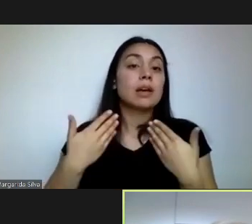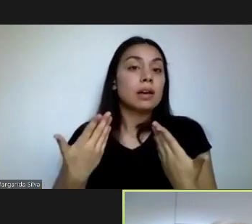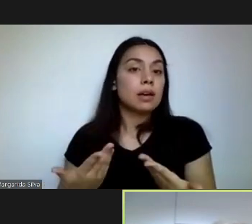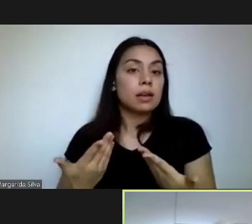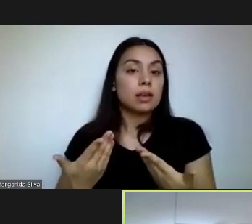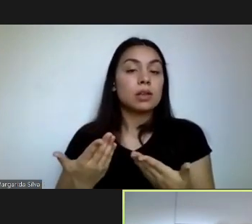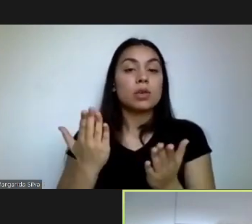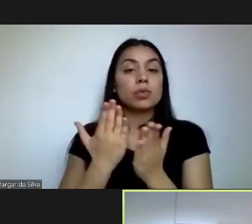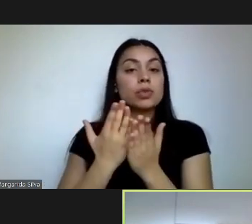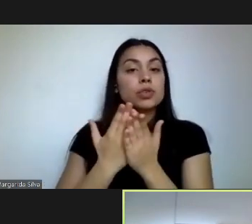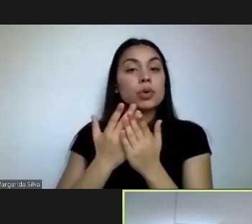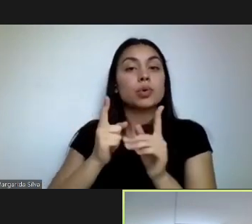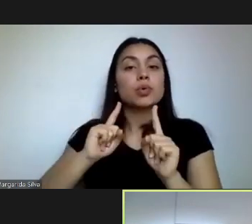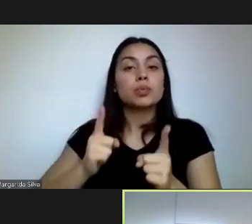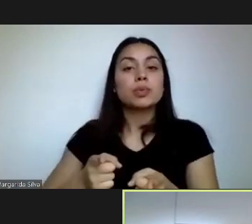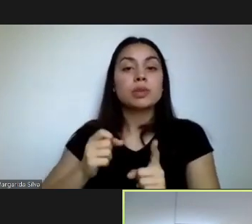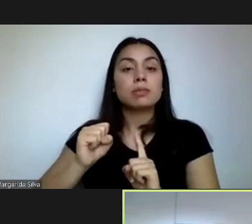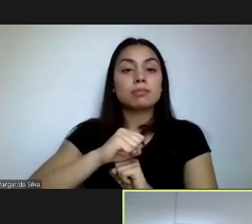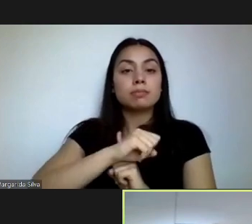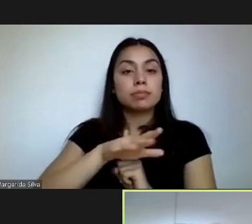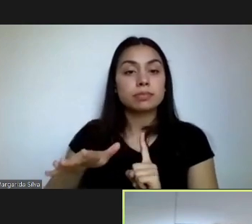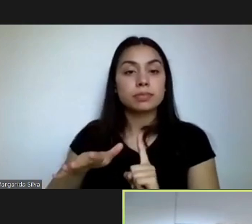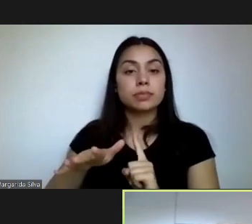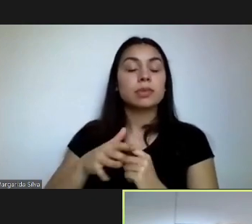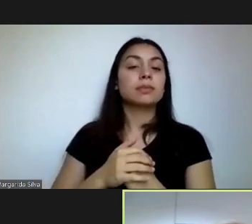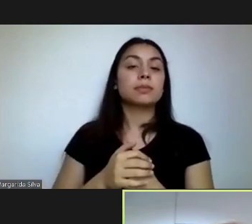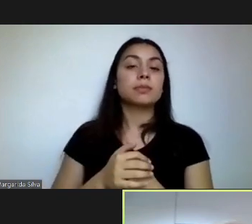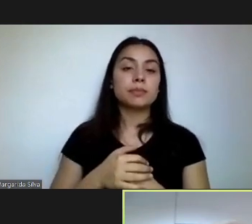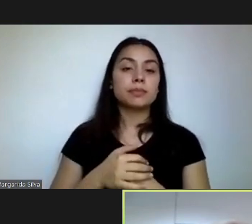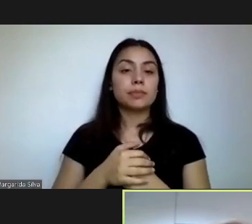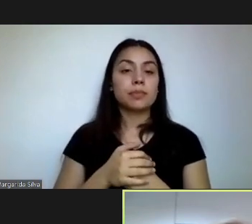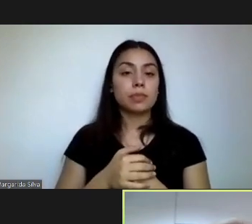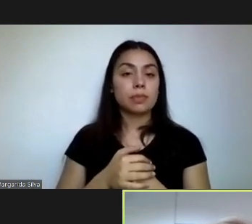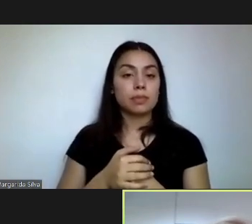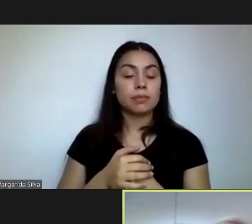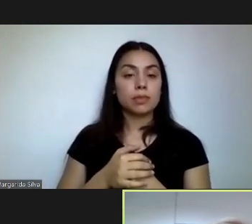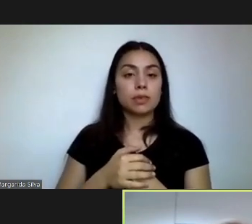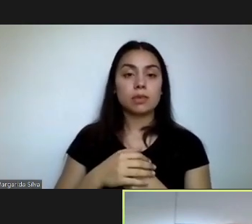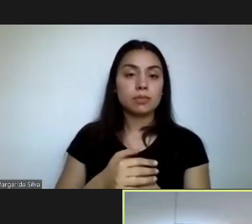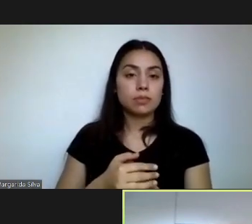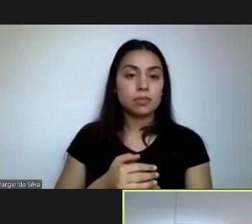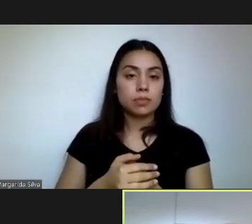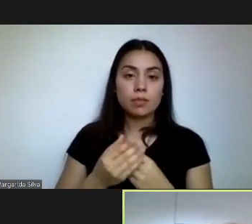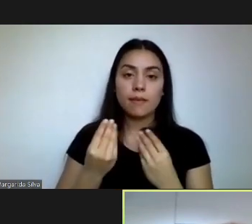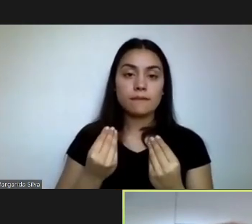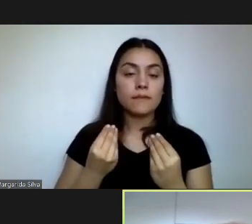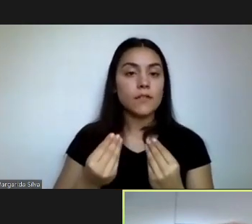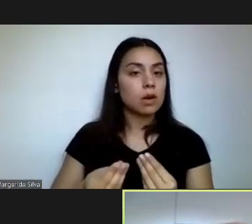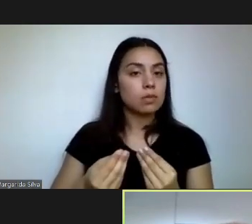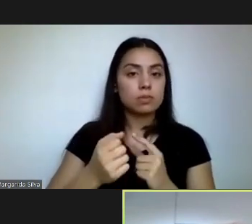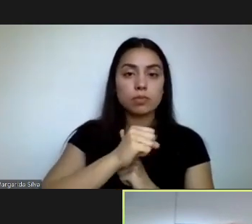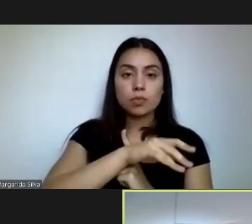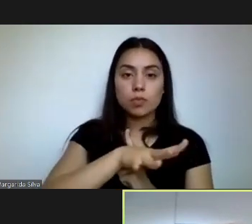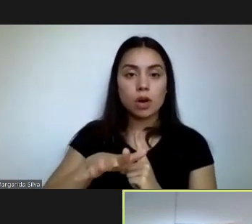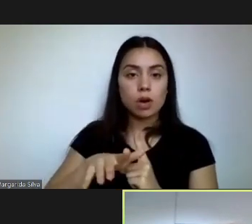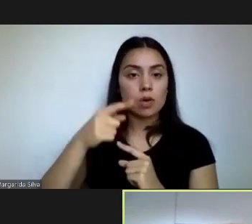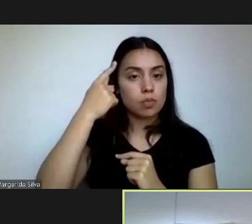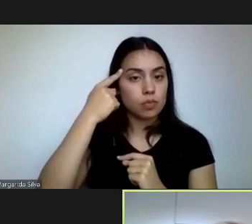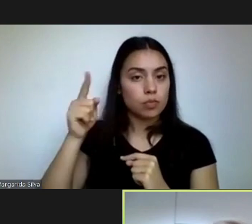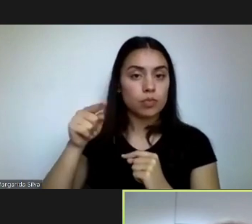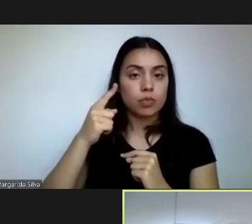escola uma ação de formação com uma fantástica formadora, Paula Josefa, que